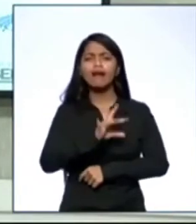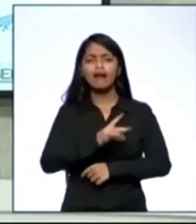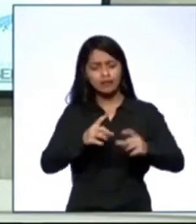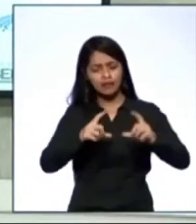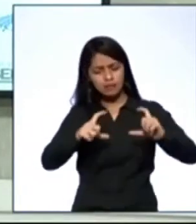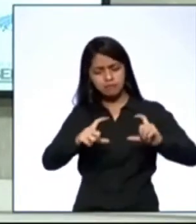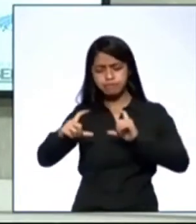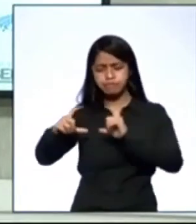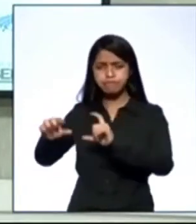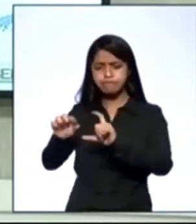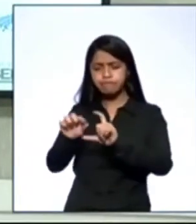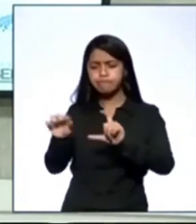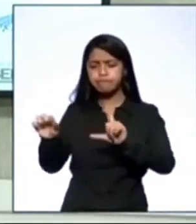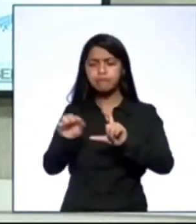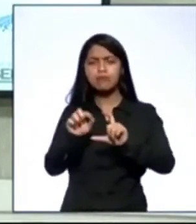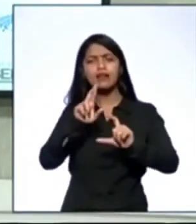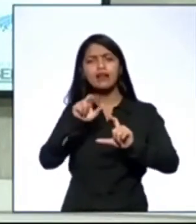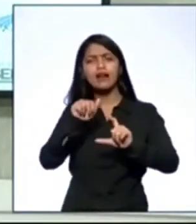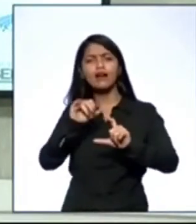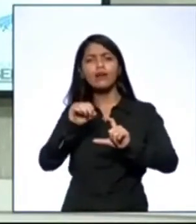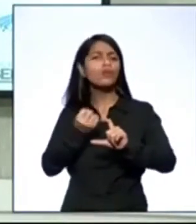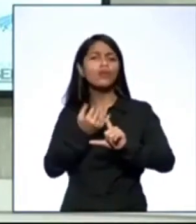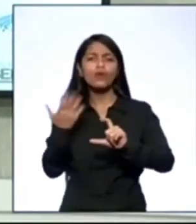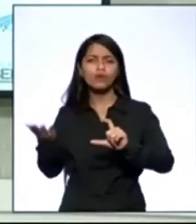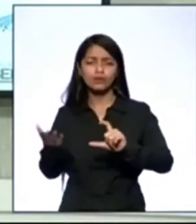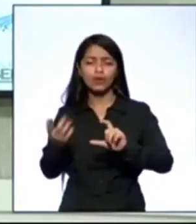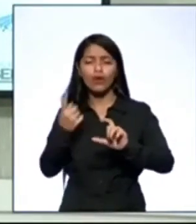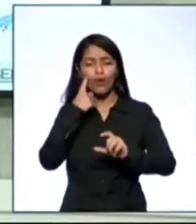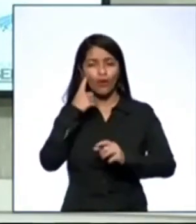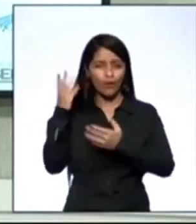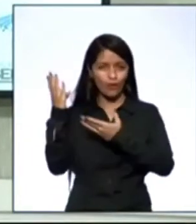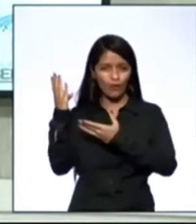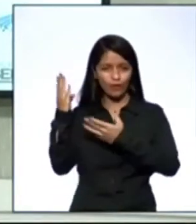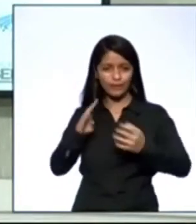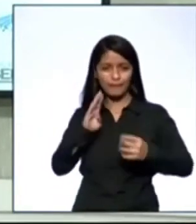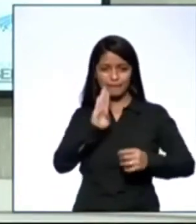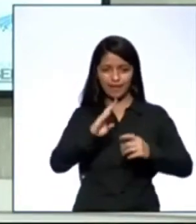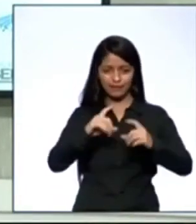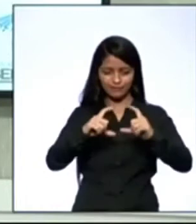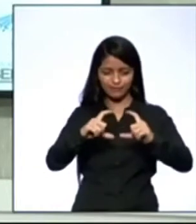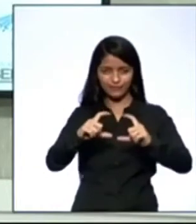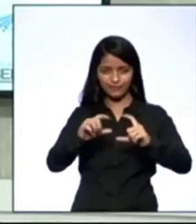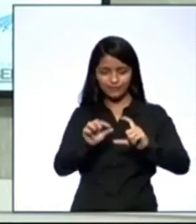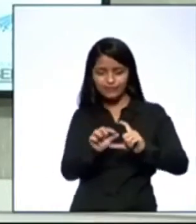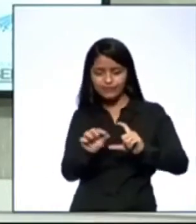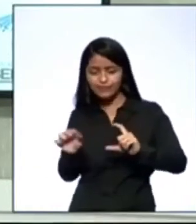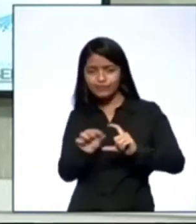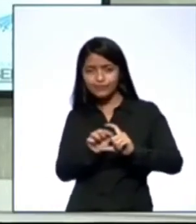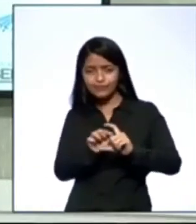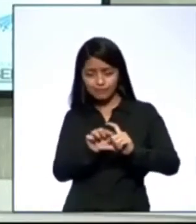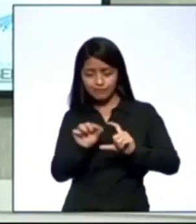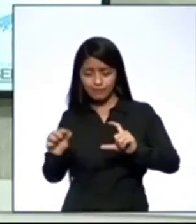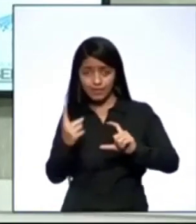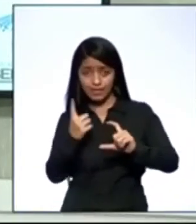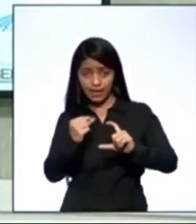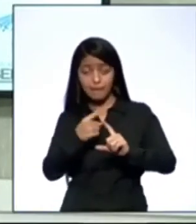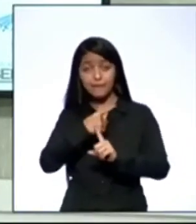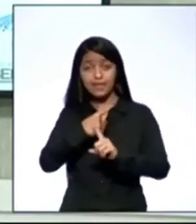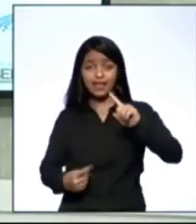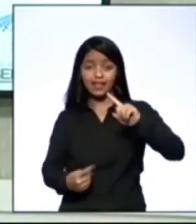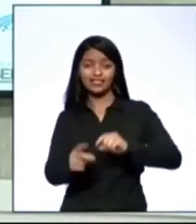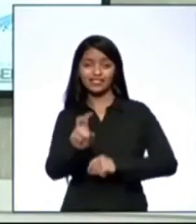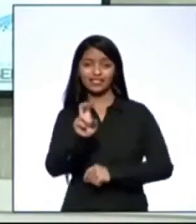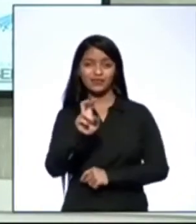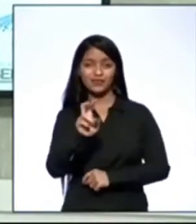B, se o diâmetro de B na figura, repare, é 10 centímetros, o seu raio passa a ser 5,